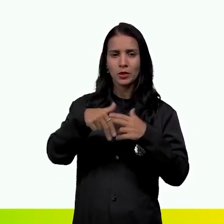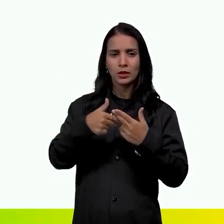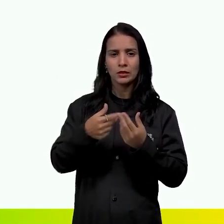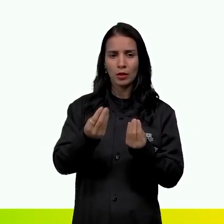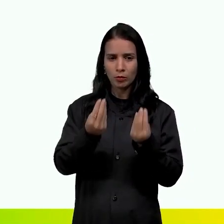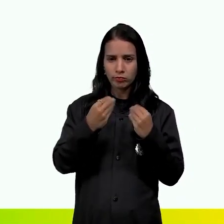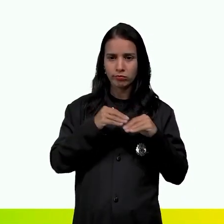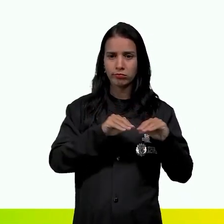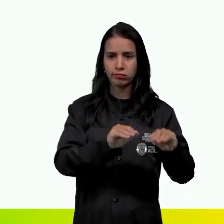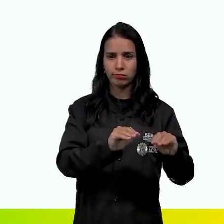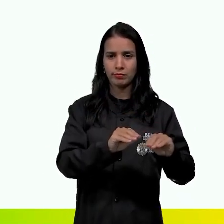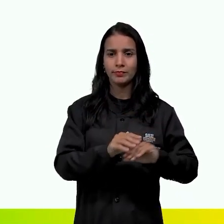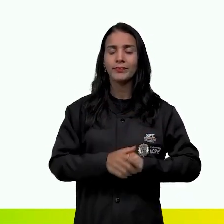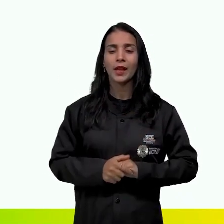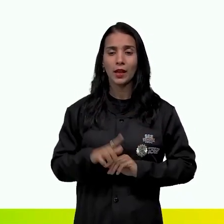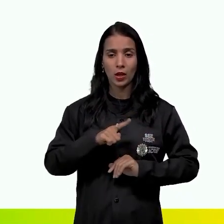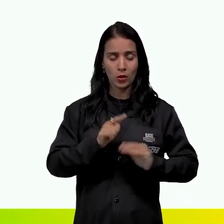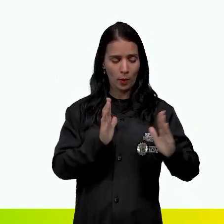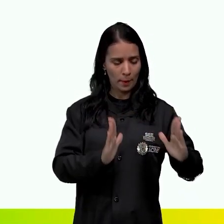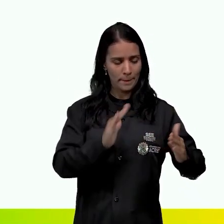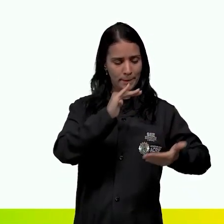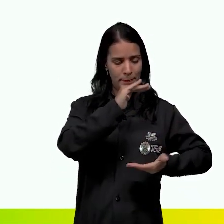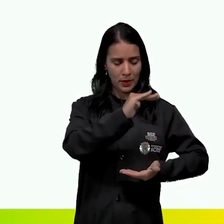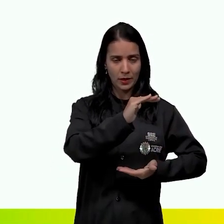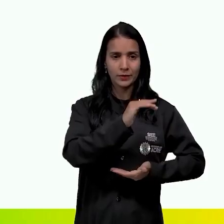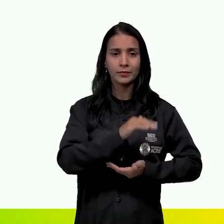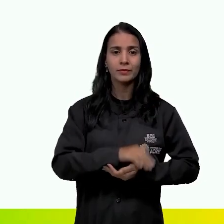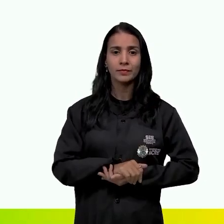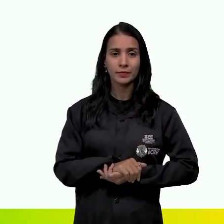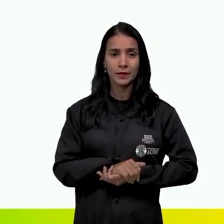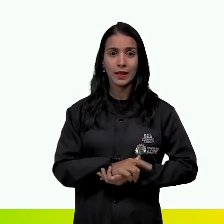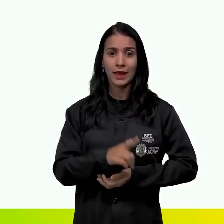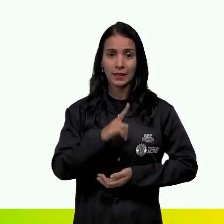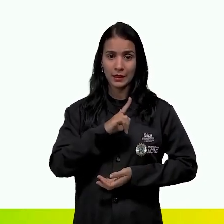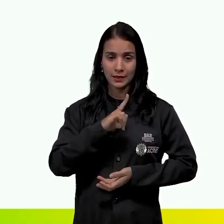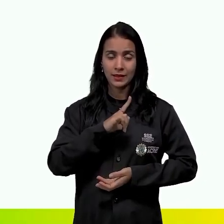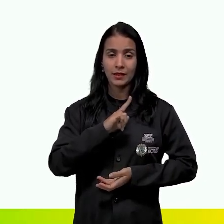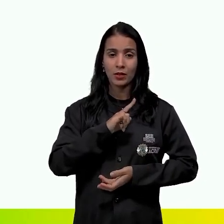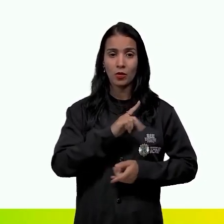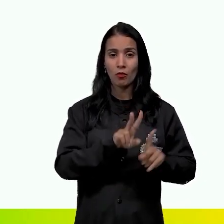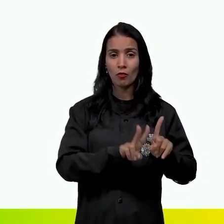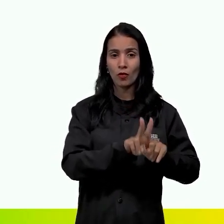caixinha tem o seguinte volume, pelas dimensões que nos são dadas aqui: